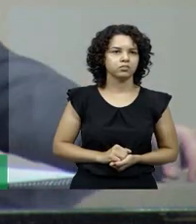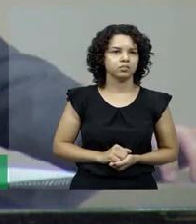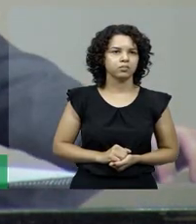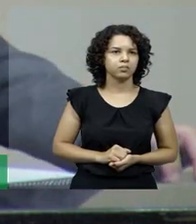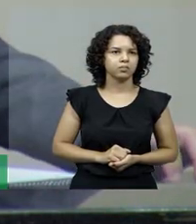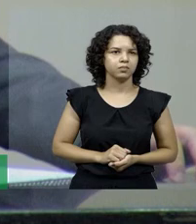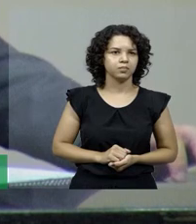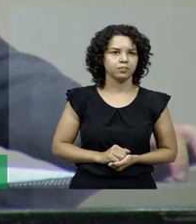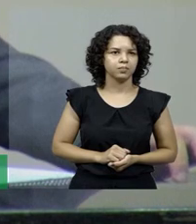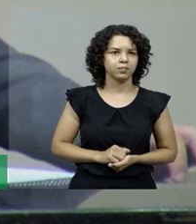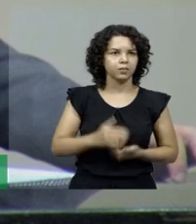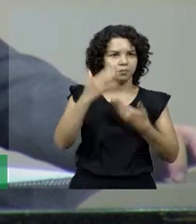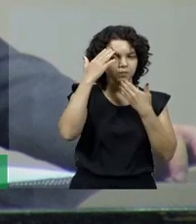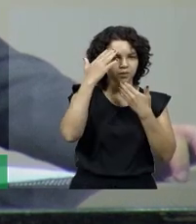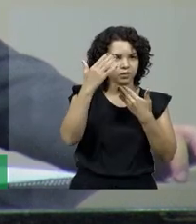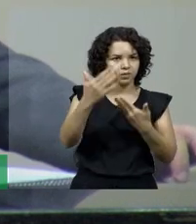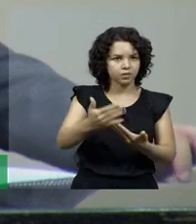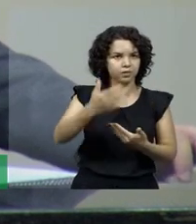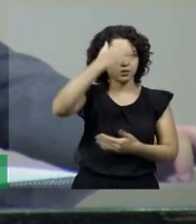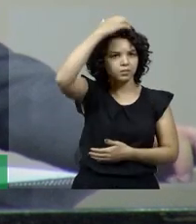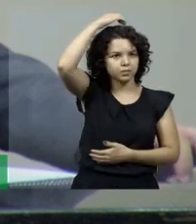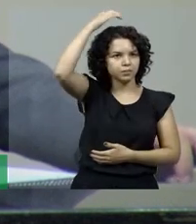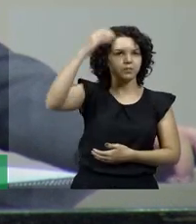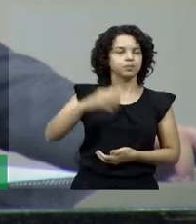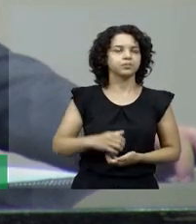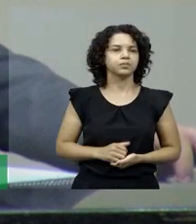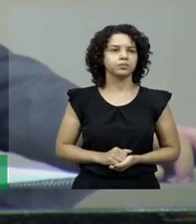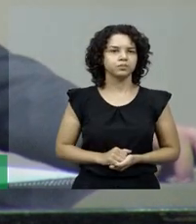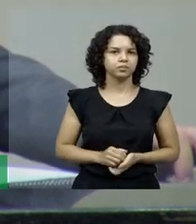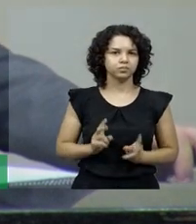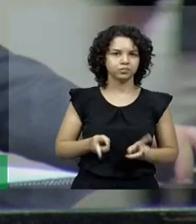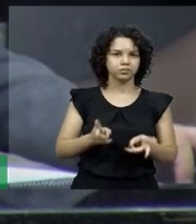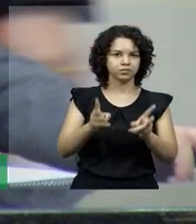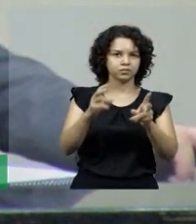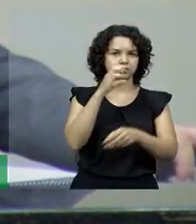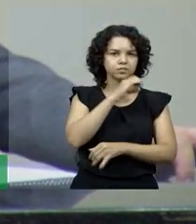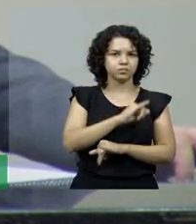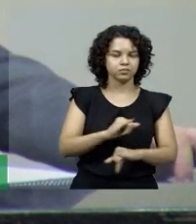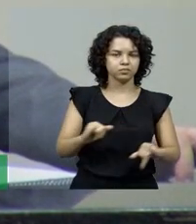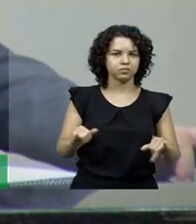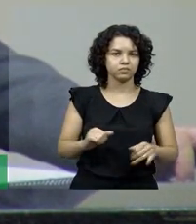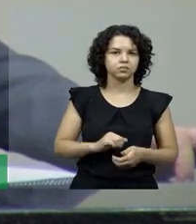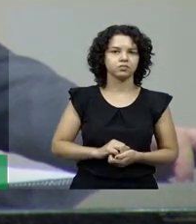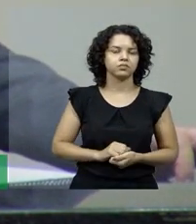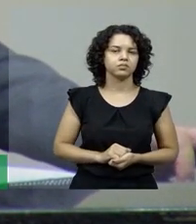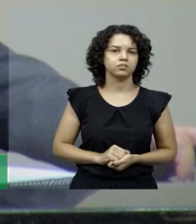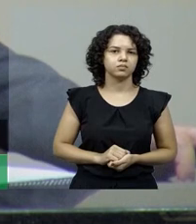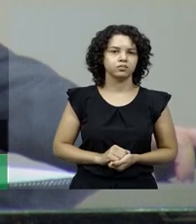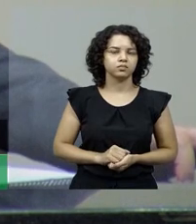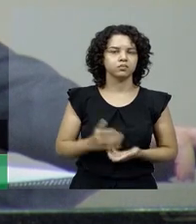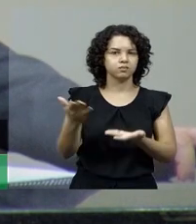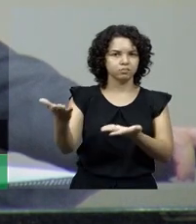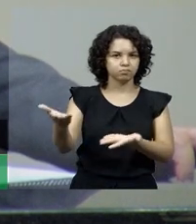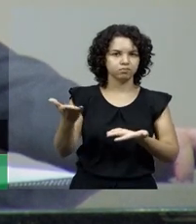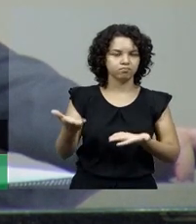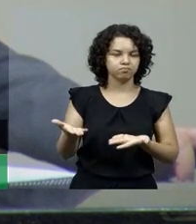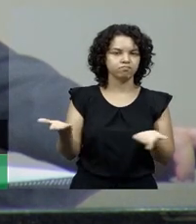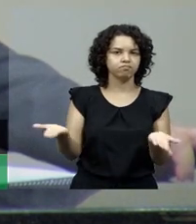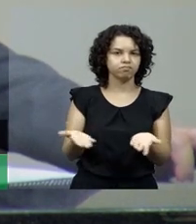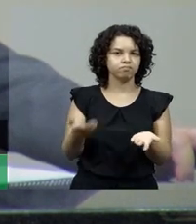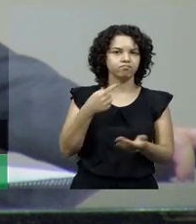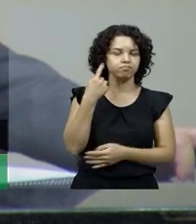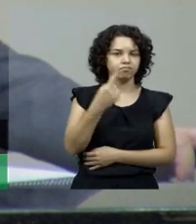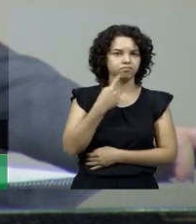Obrigado, Coronel Mocelin. Ainda nas breves comunicações, com a palavra